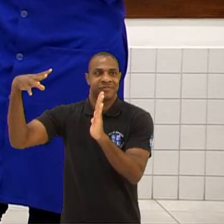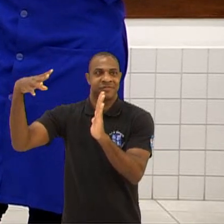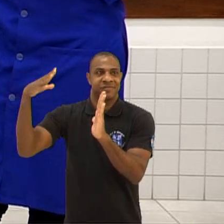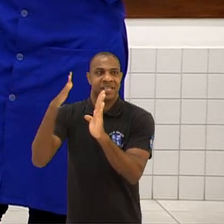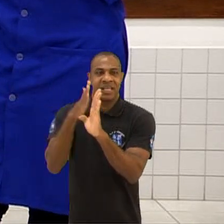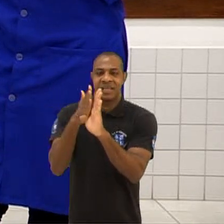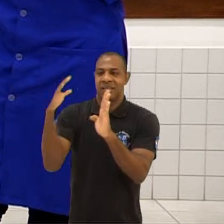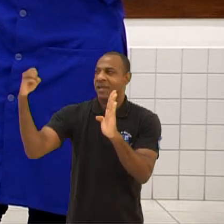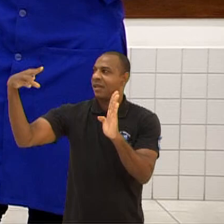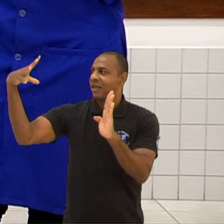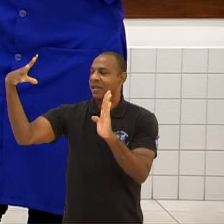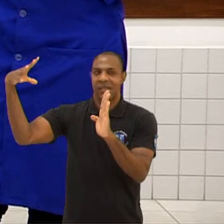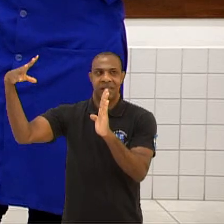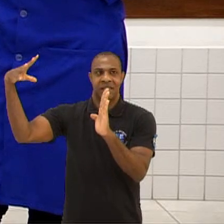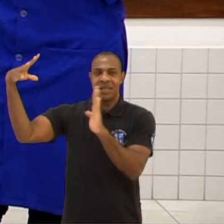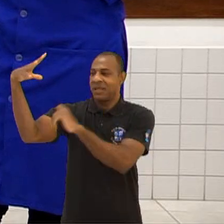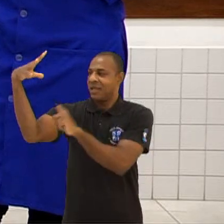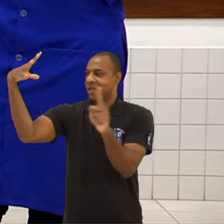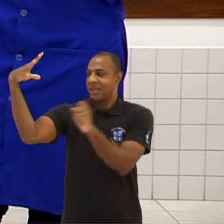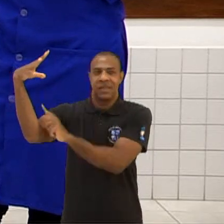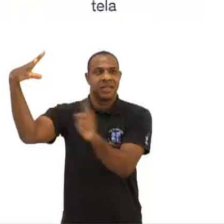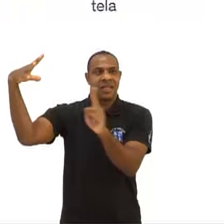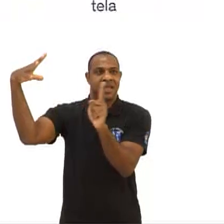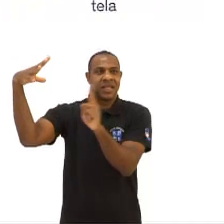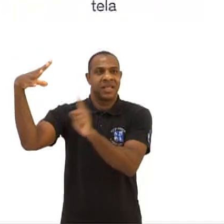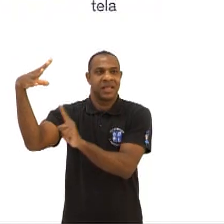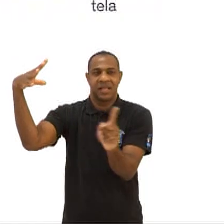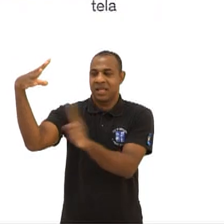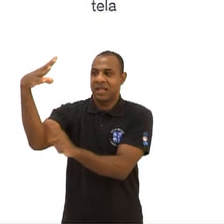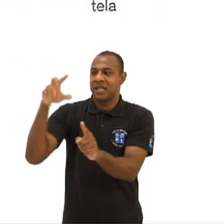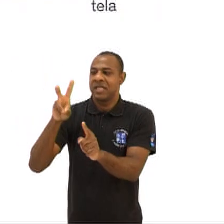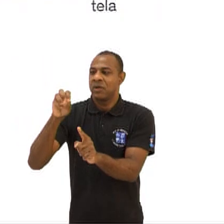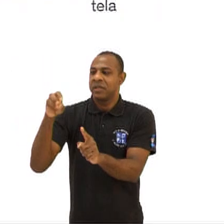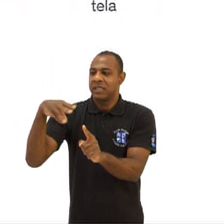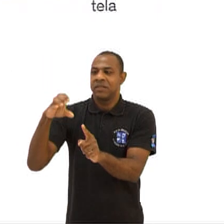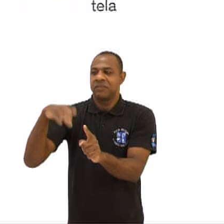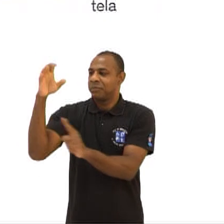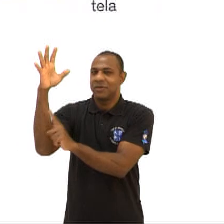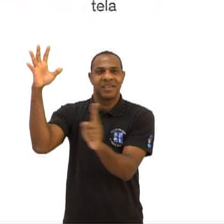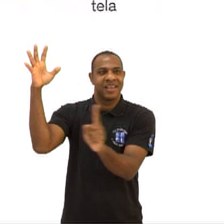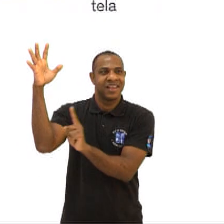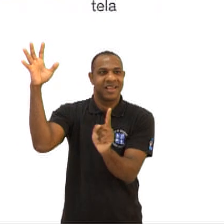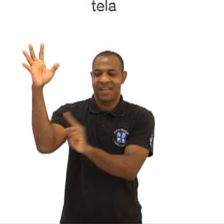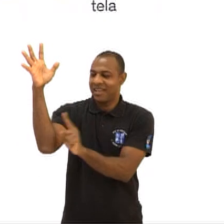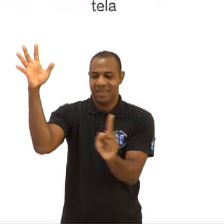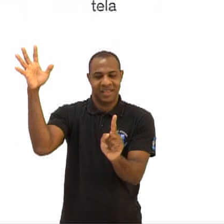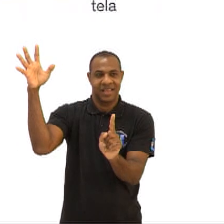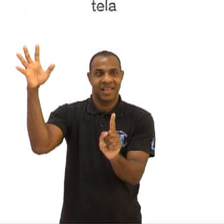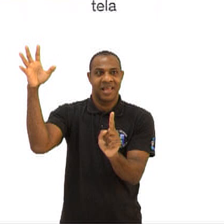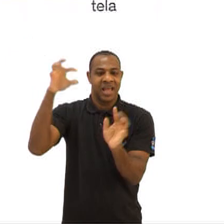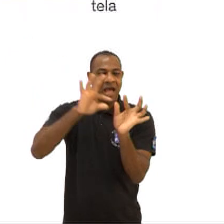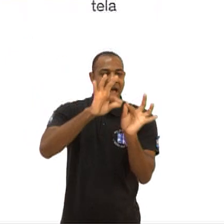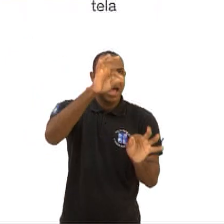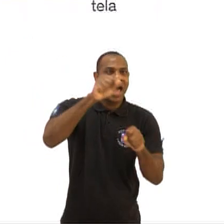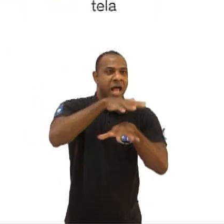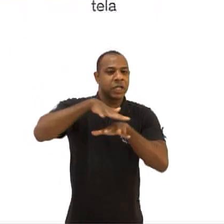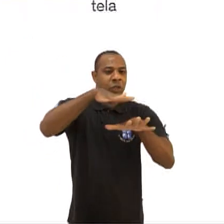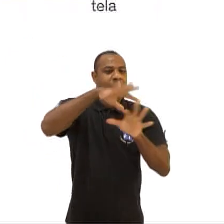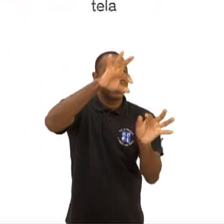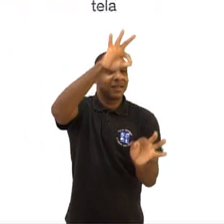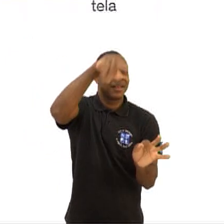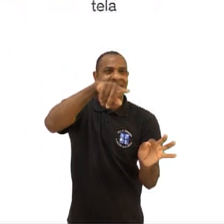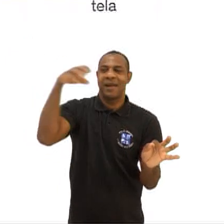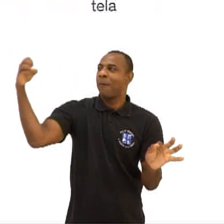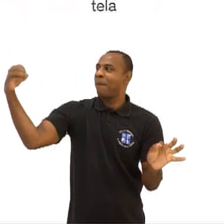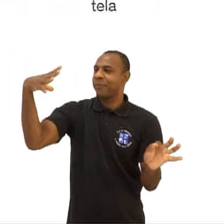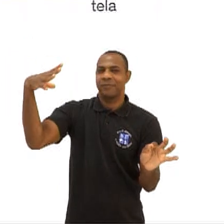do livro até a emissão da luz. E aí, esse formato do livro, a gente vai comparar com o quê? Com a sombra dele projetada na